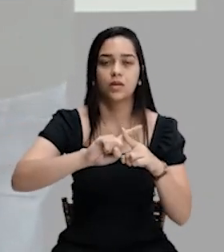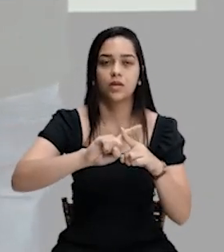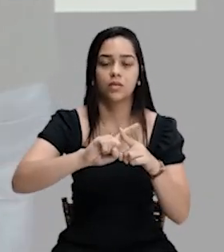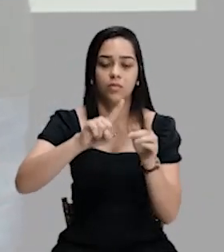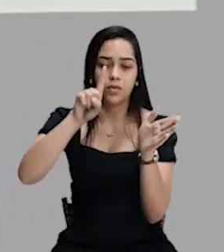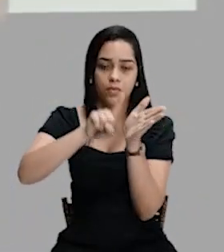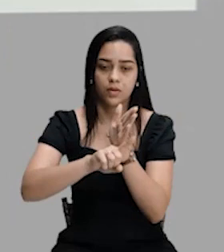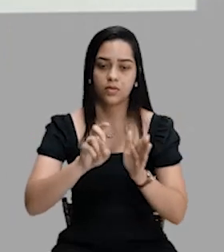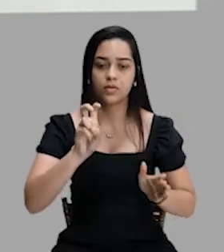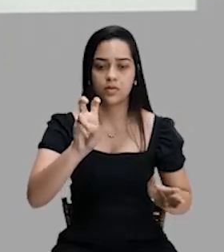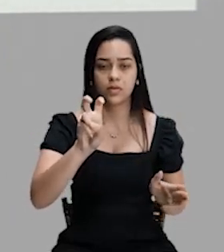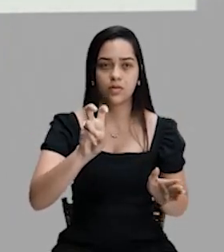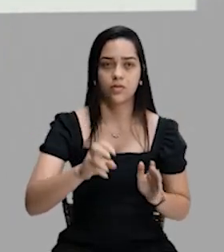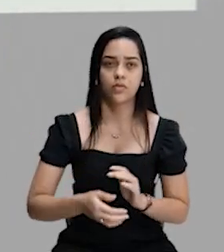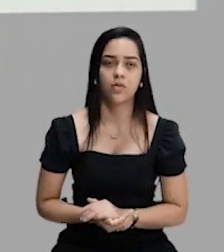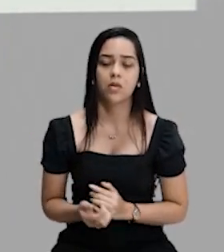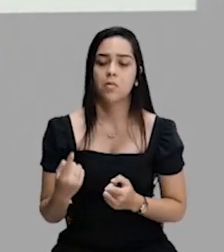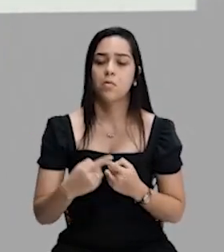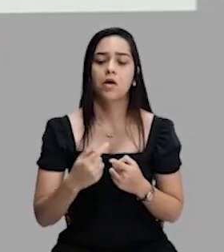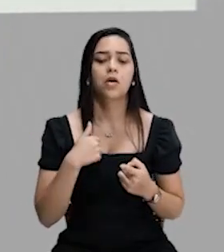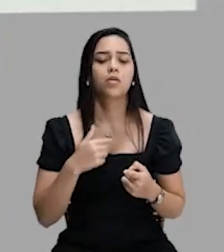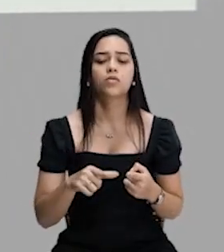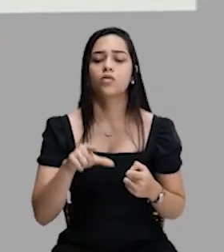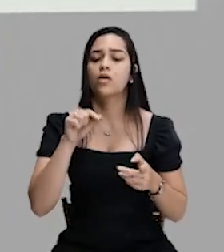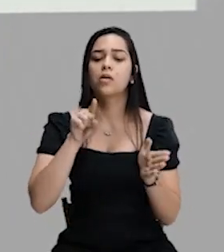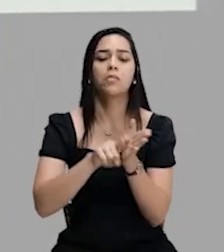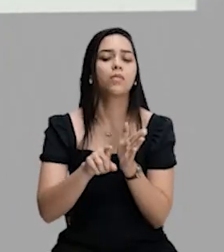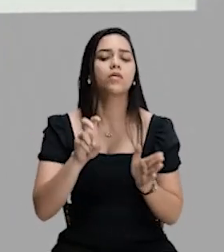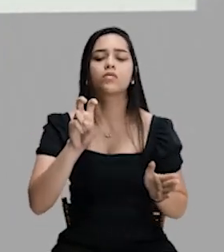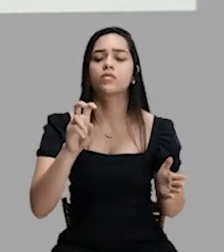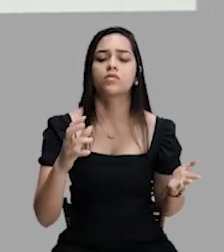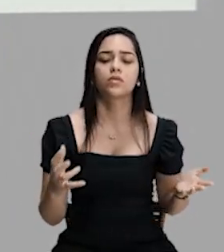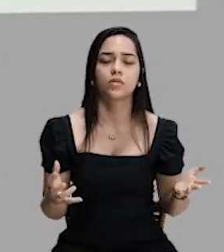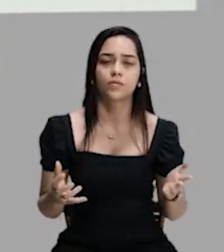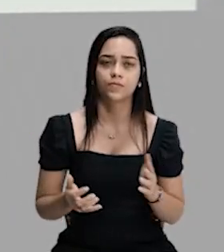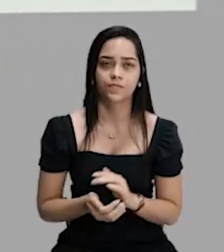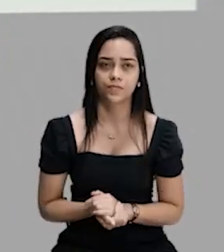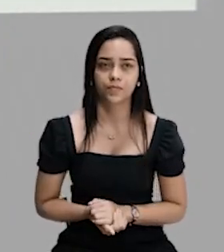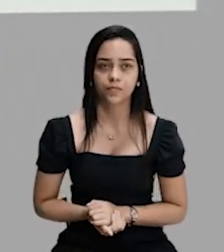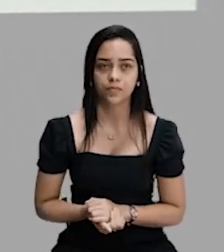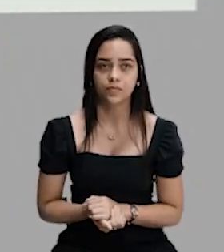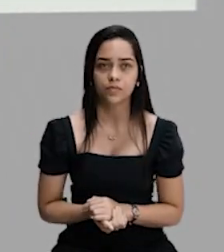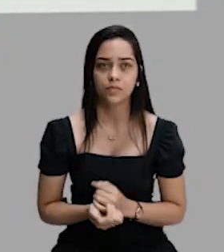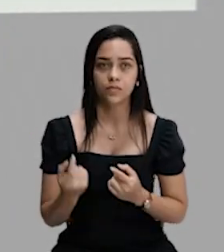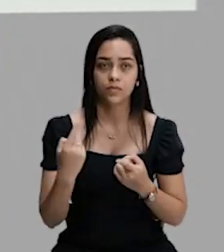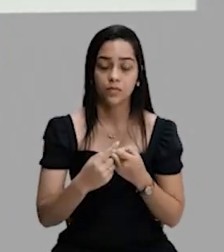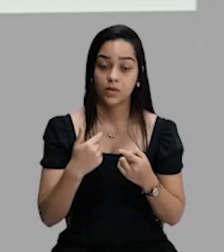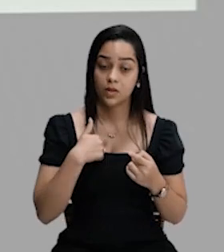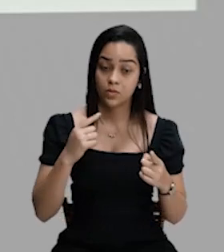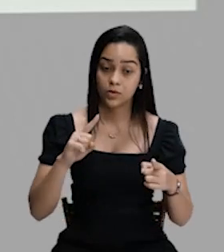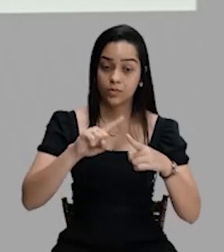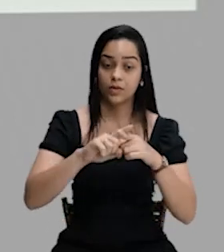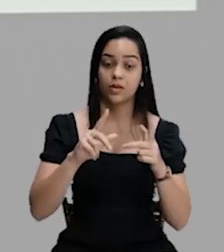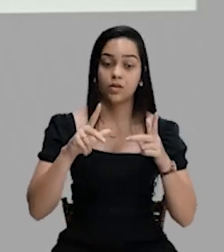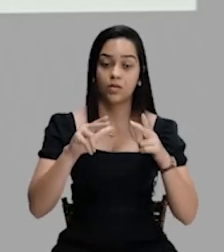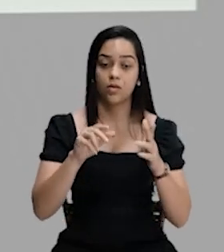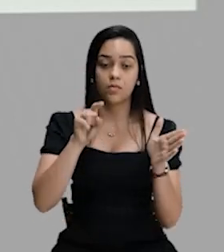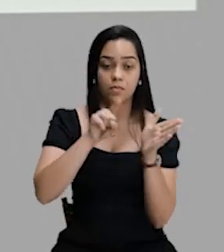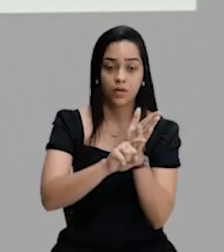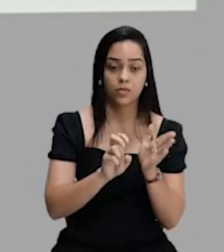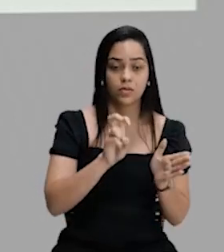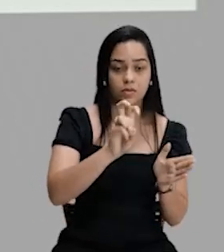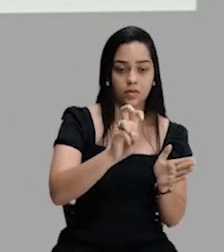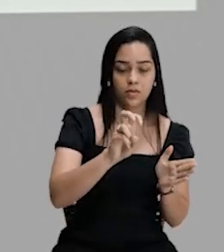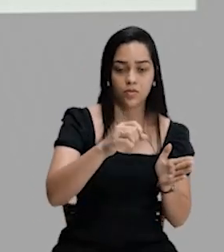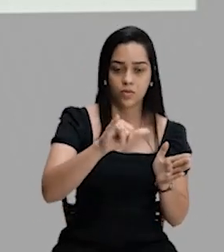cima por menos 5 porque que eu escolhi multiplicar essa equação de cima por menos cinco porque quando eu multiplicava ficar menos cinco